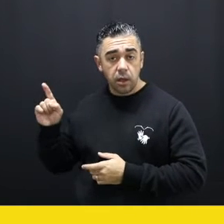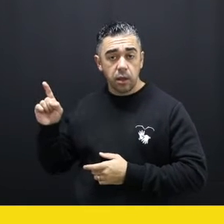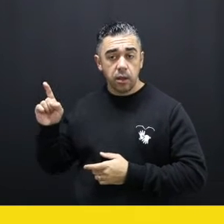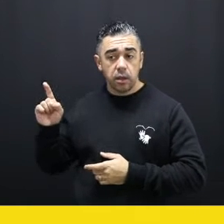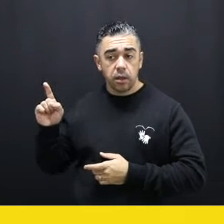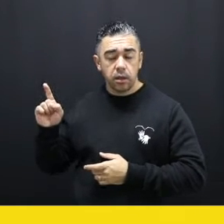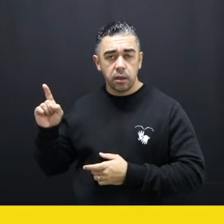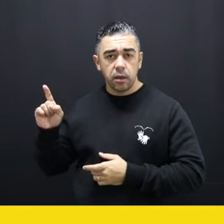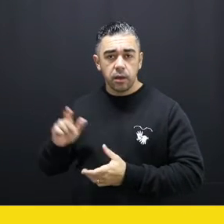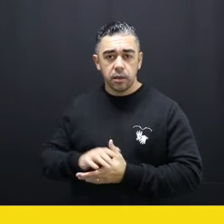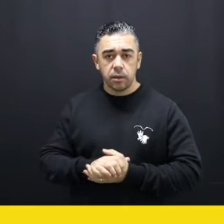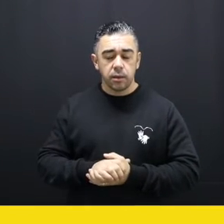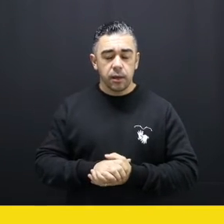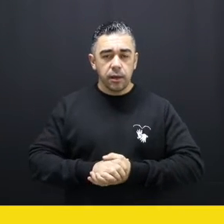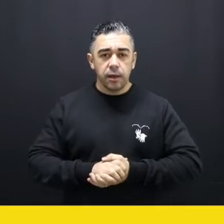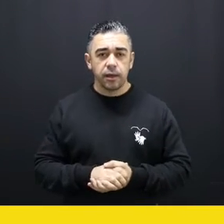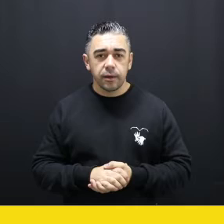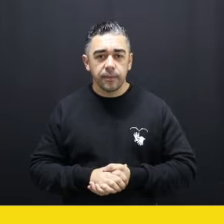meio ambiente